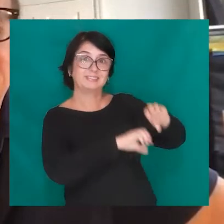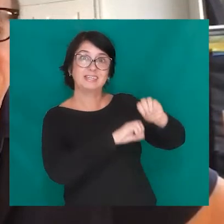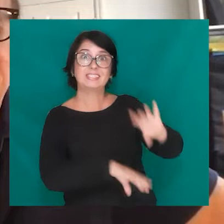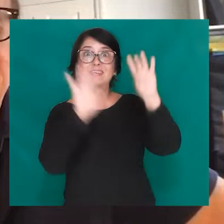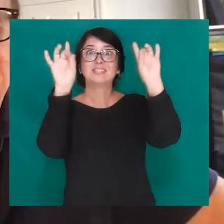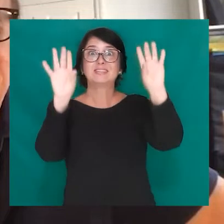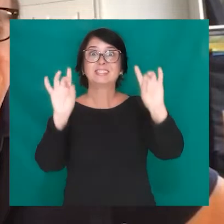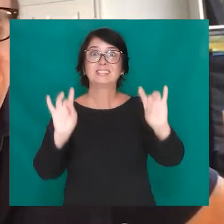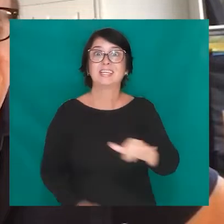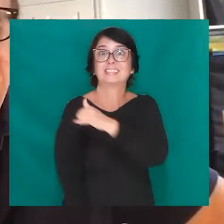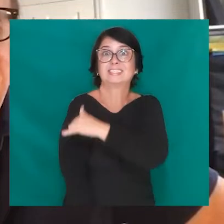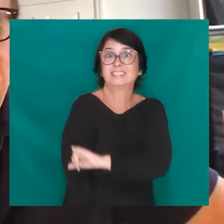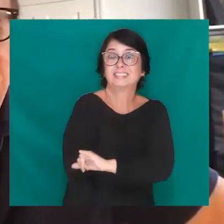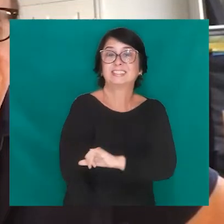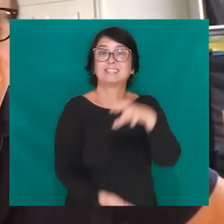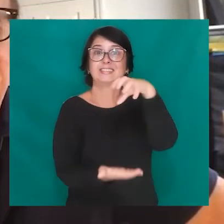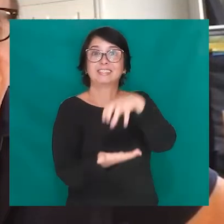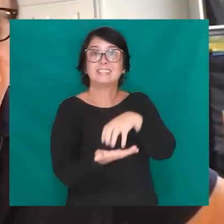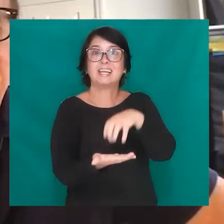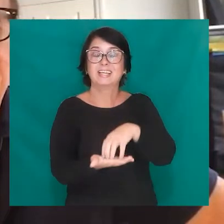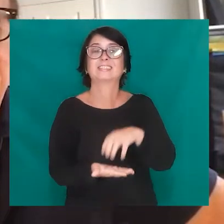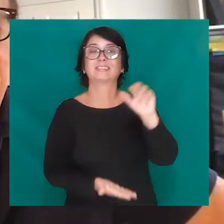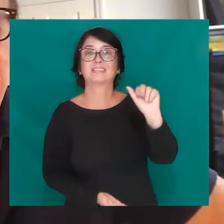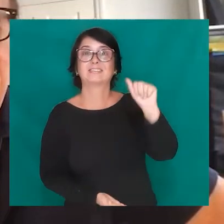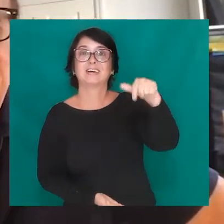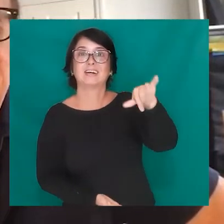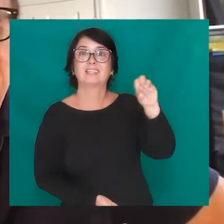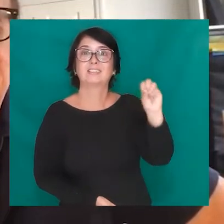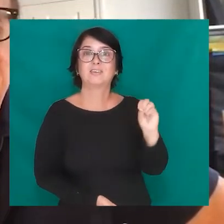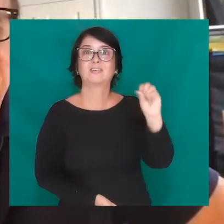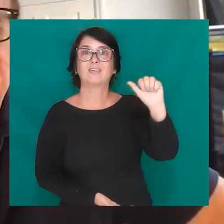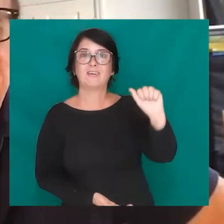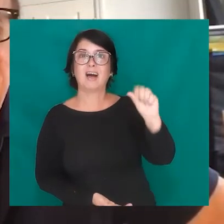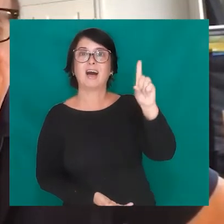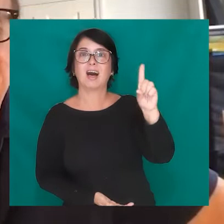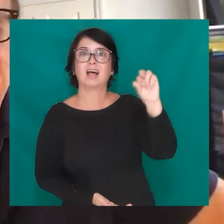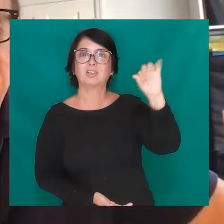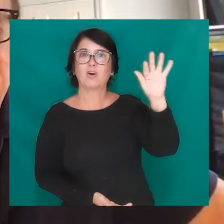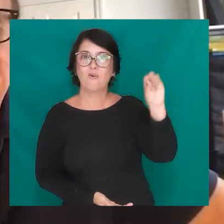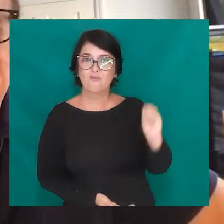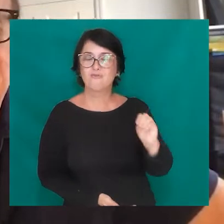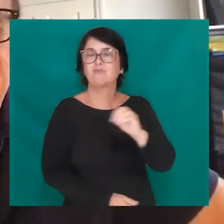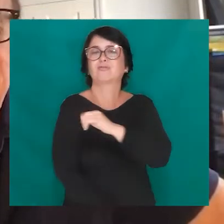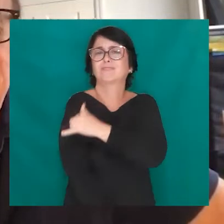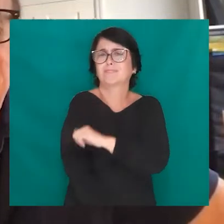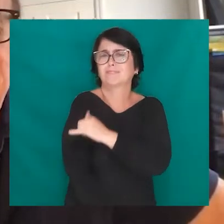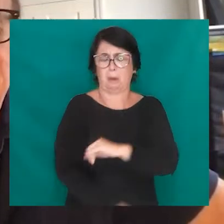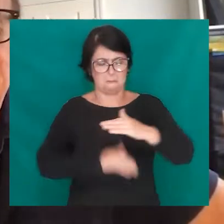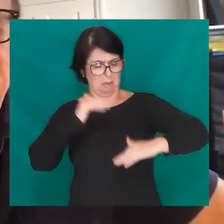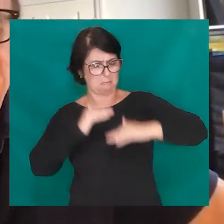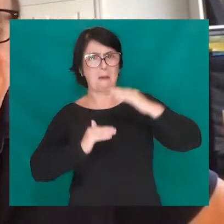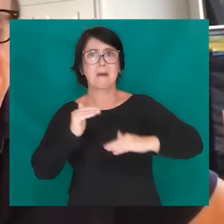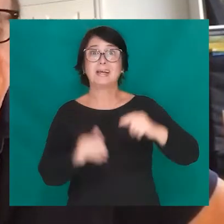Janeiro, onde o Centro Musical Antônio Adolfo é um caso já de sucesso há 35 anos, tem milhares de alunos, muitos deles já profissionais